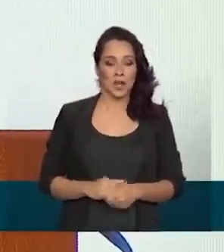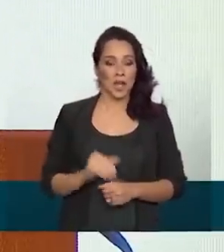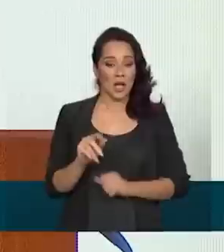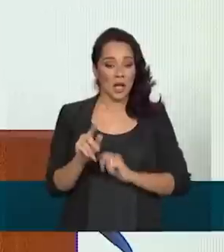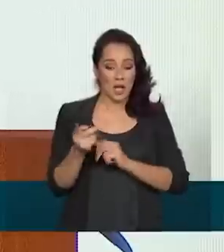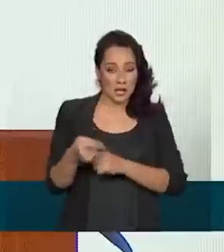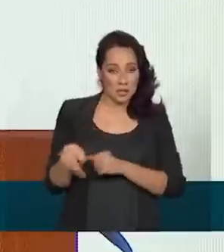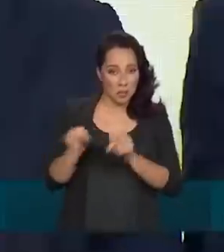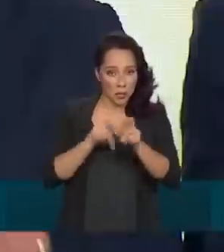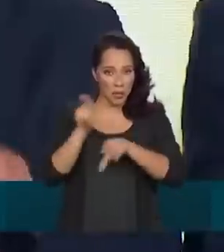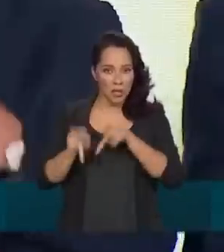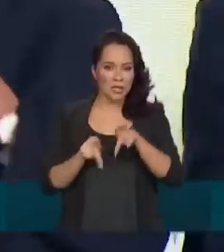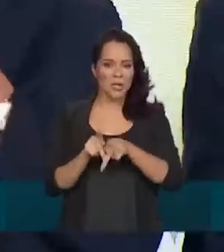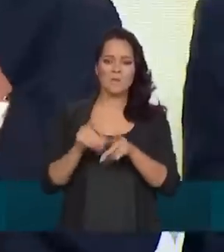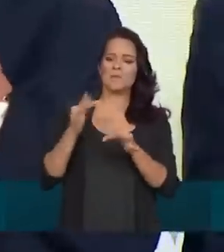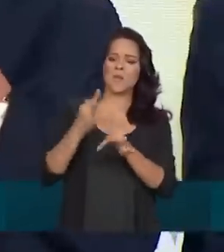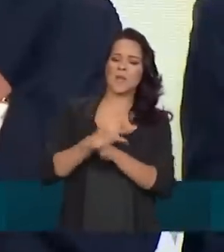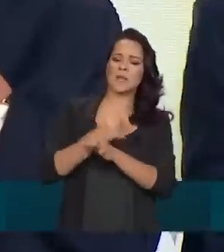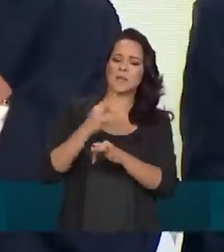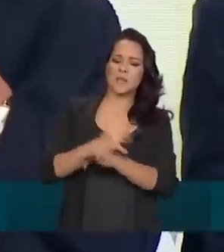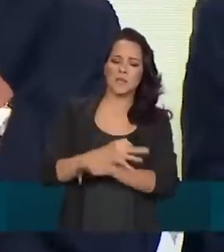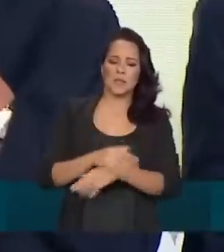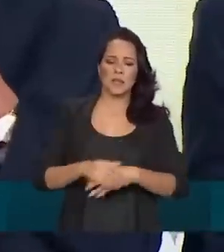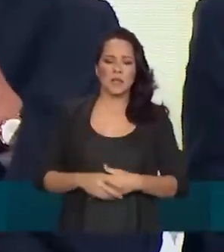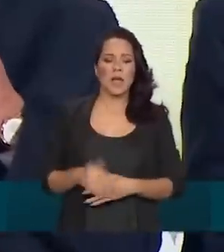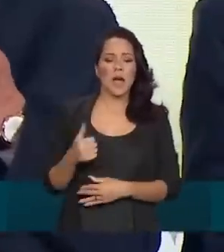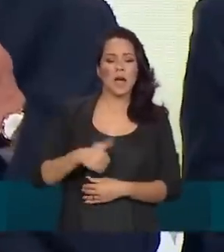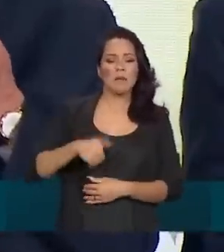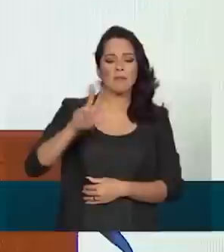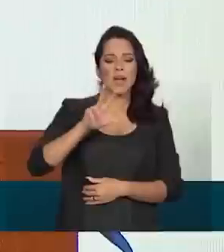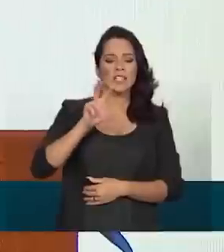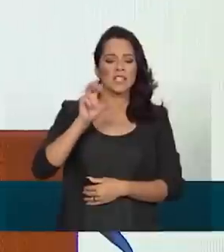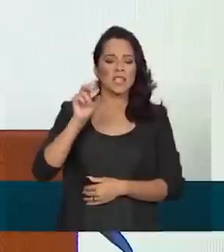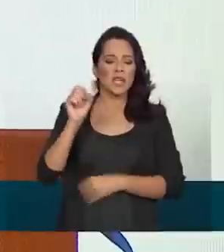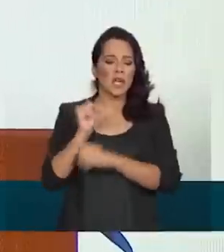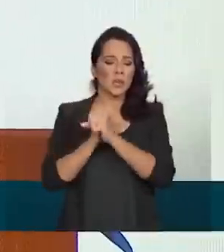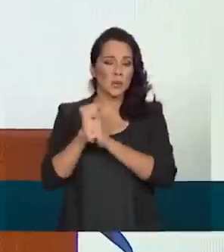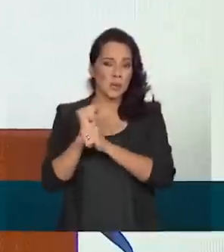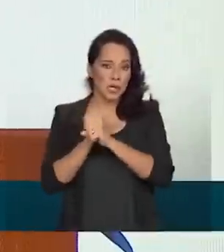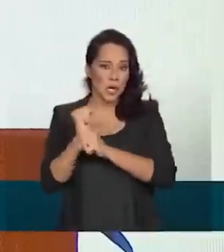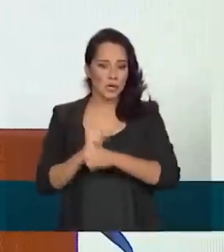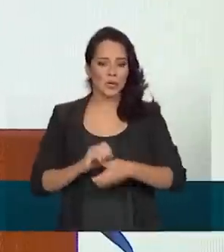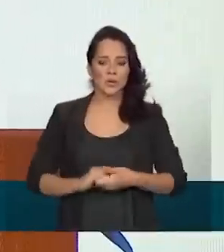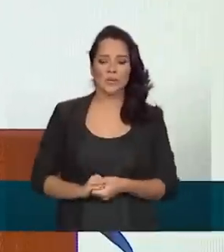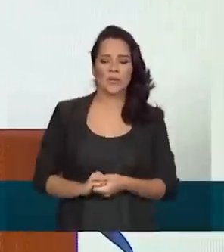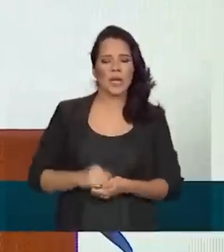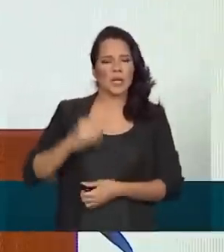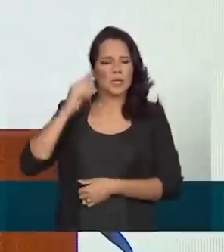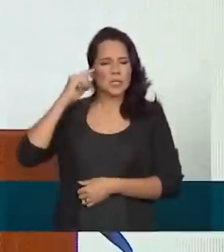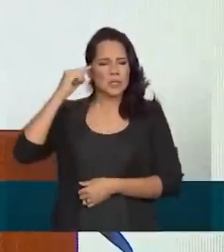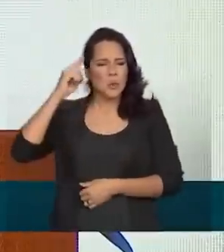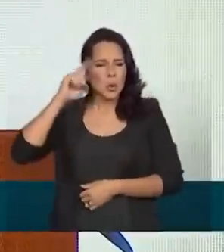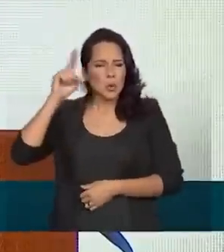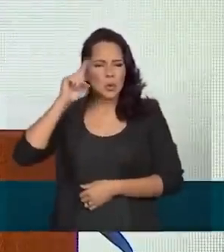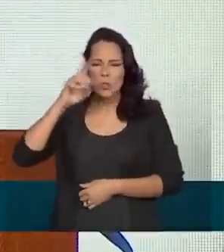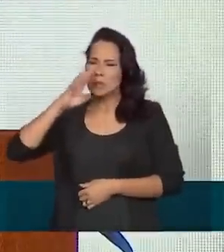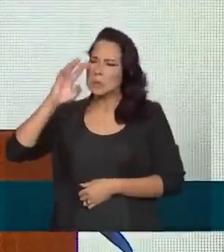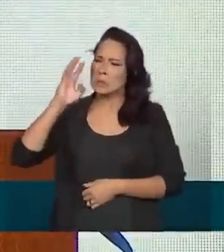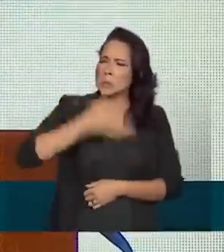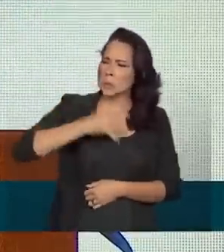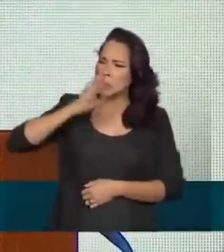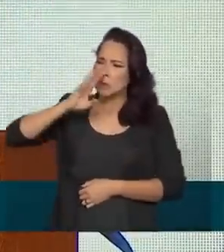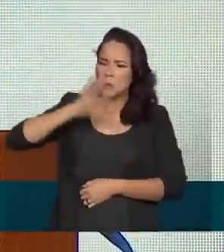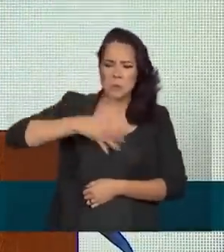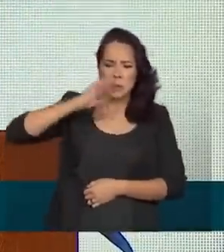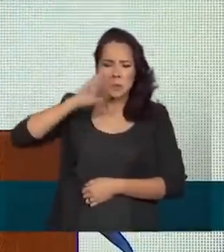Povos esses que resistem há mais de 500 anos a diários ataques covardes